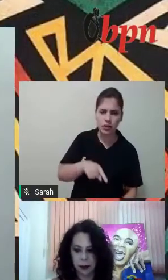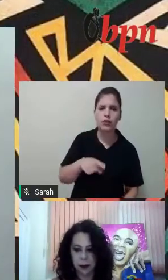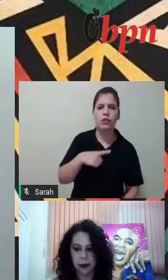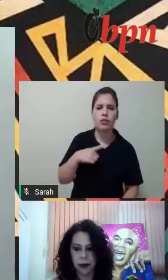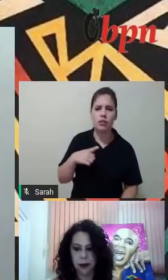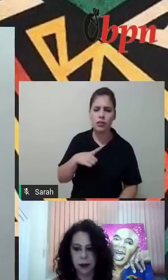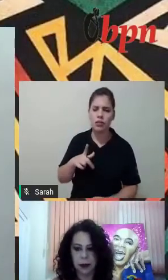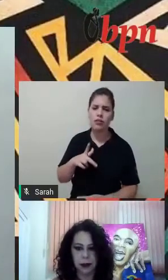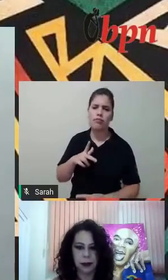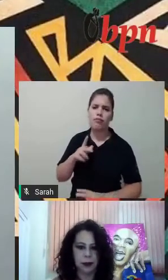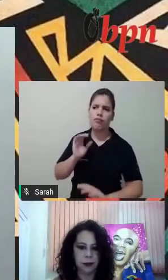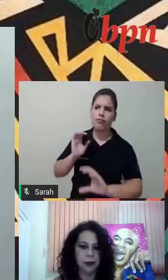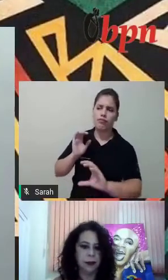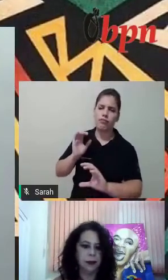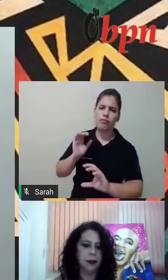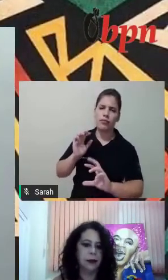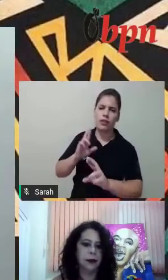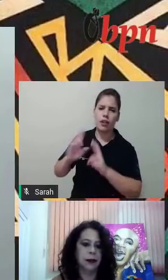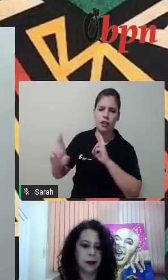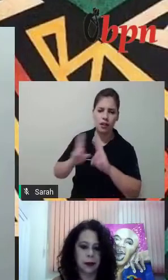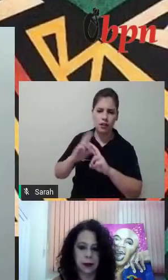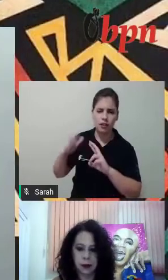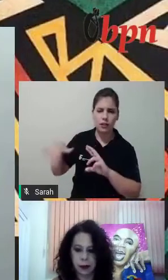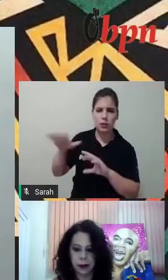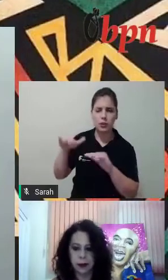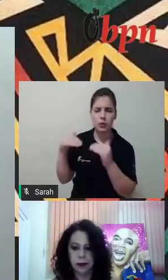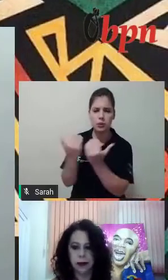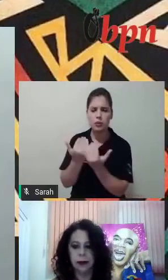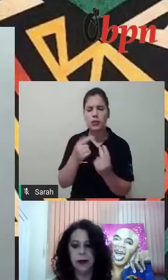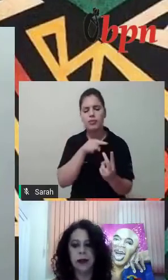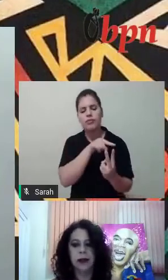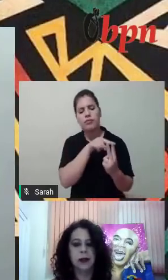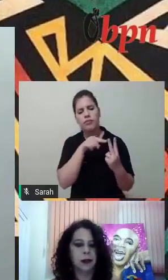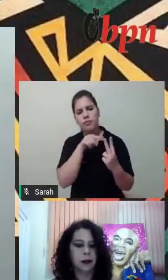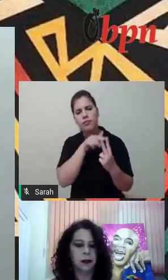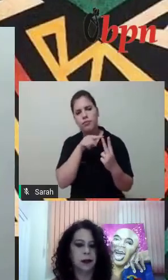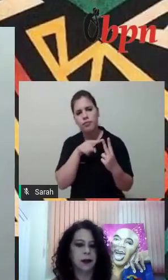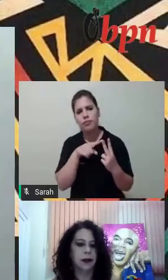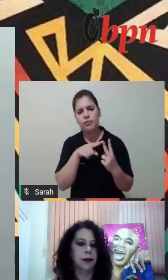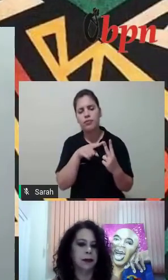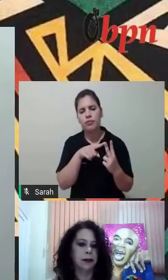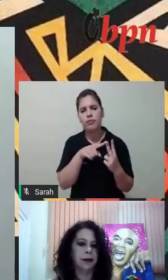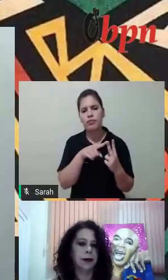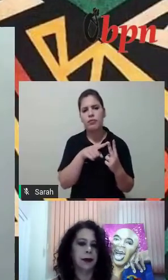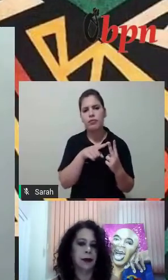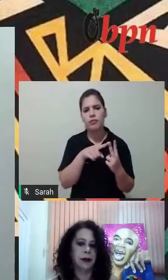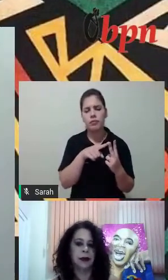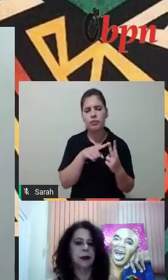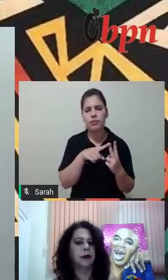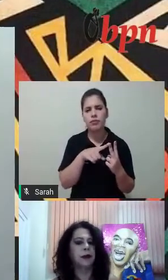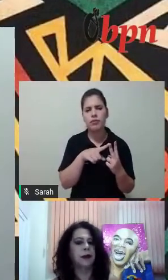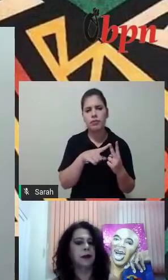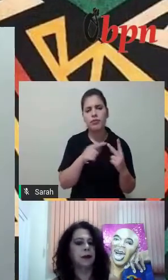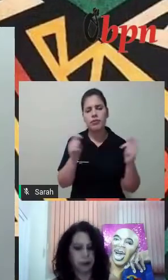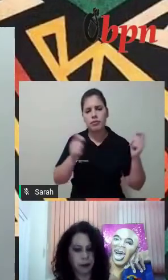comunidade. Então, são esses dois espelhos que podem servir para ler